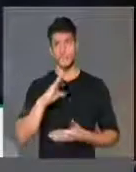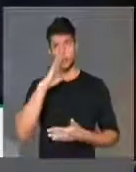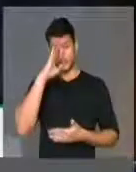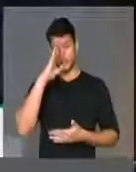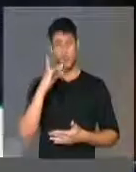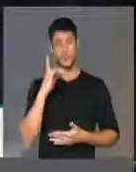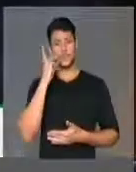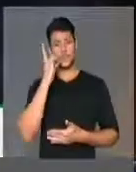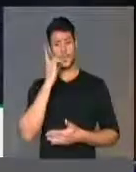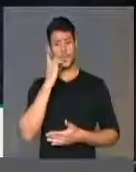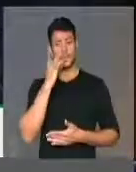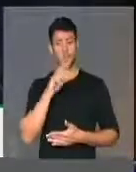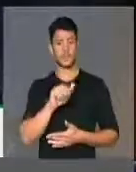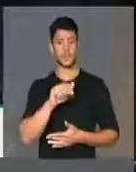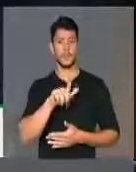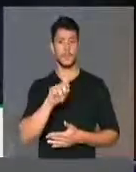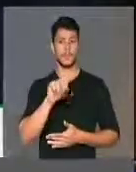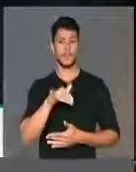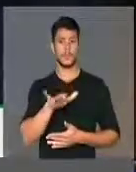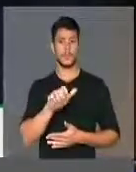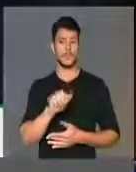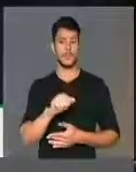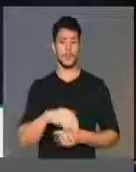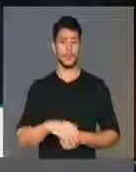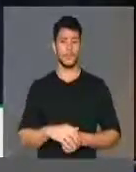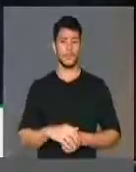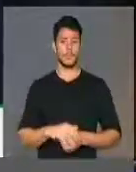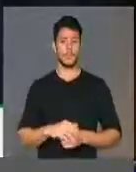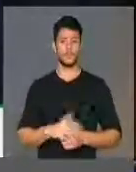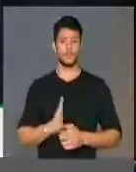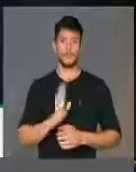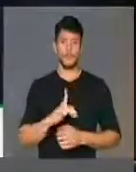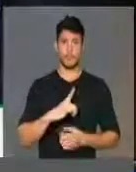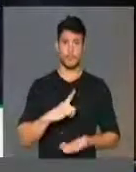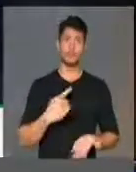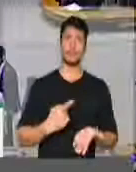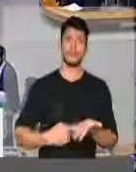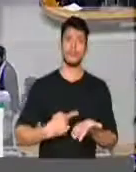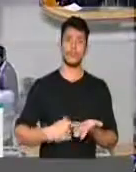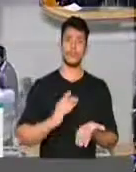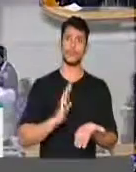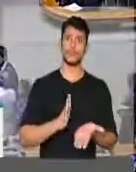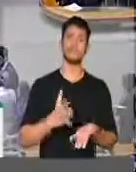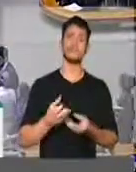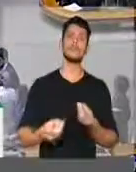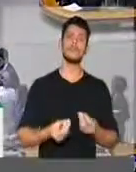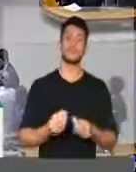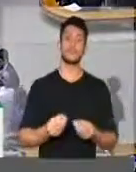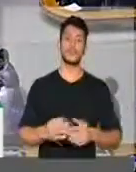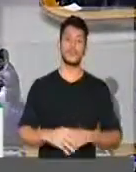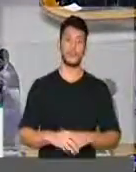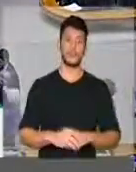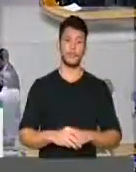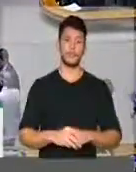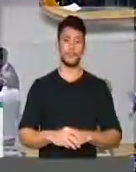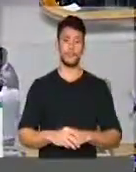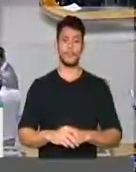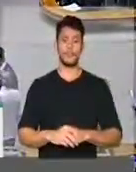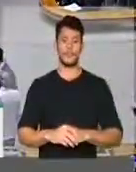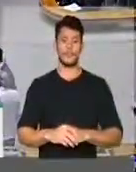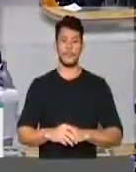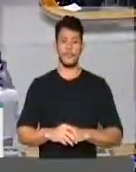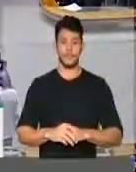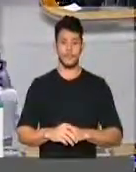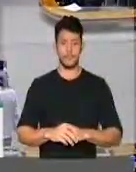do deputado José Carlos Aleluia, se há, já chegamos ao acordo. Deputado... É para ser transparente e sincero, presidente, com todo o plenário que